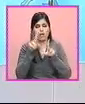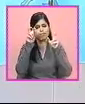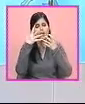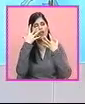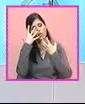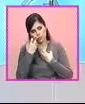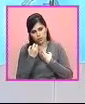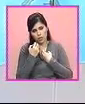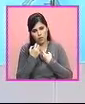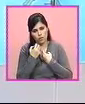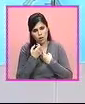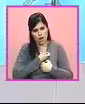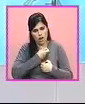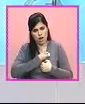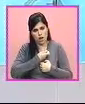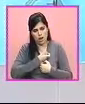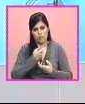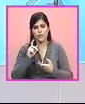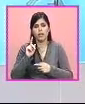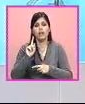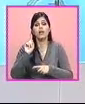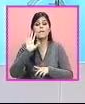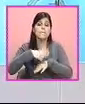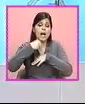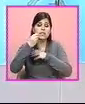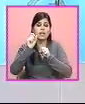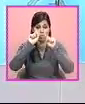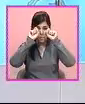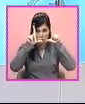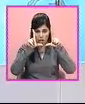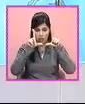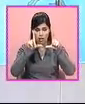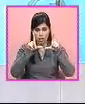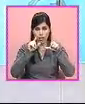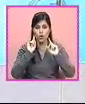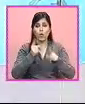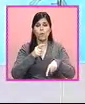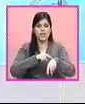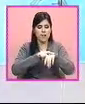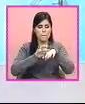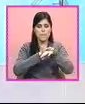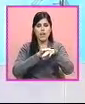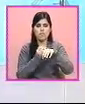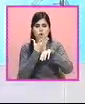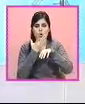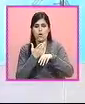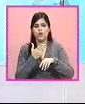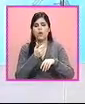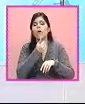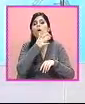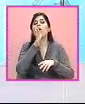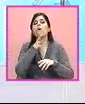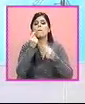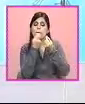ele reativa, vai-se manifestar e as lesões vão aparecer na pele, na zona que o respectivo